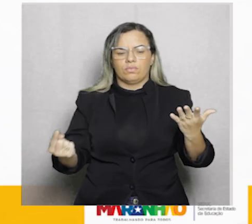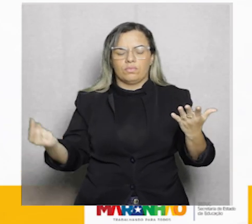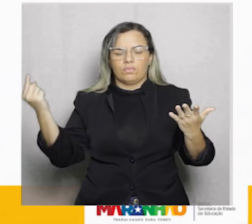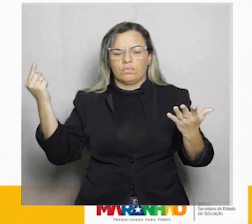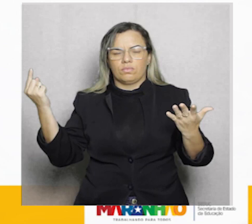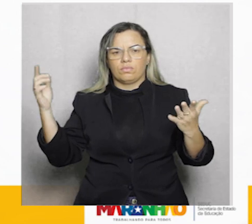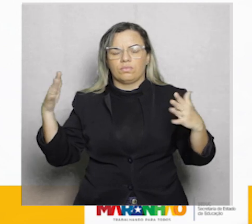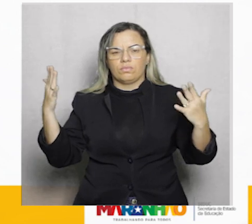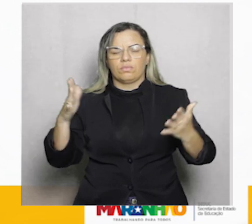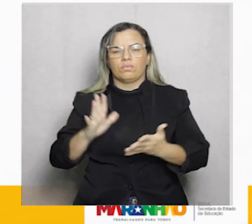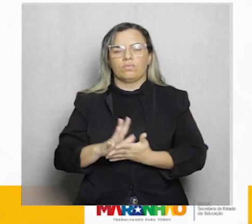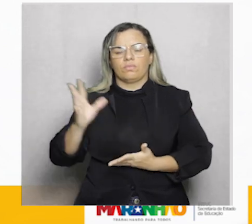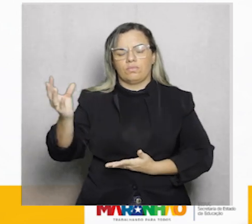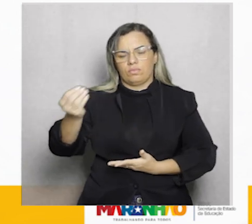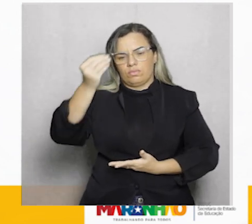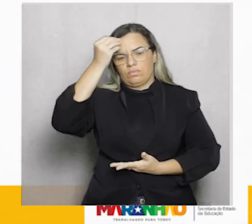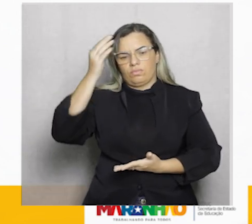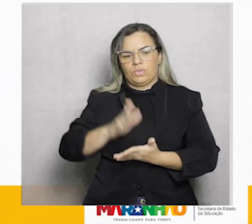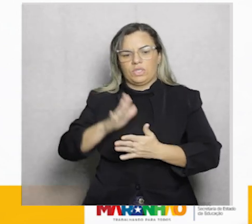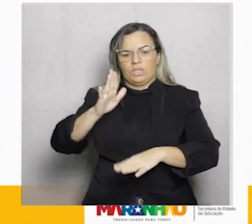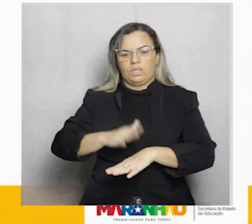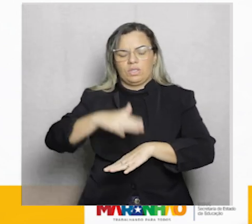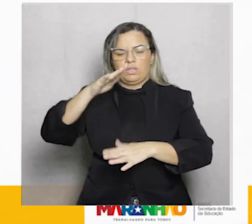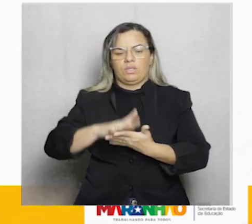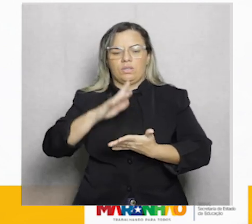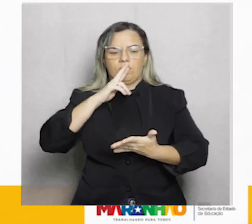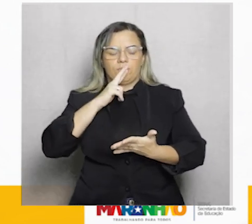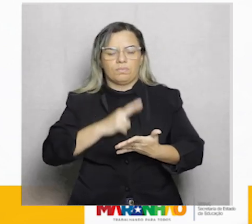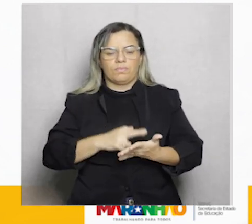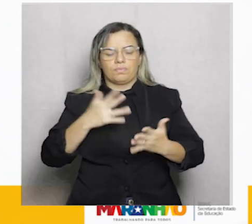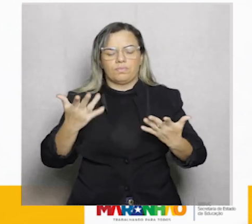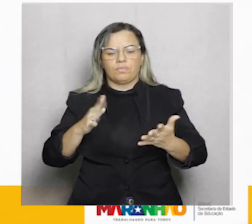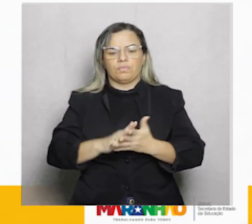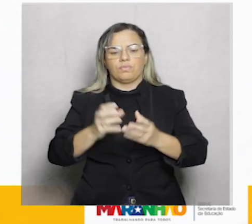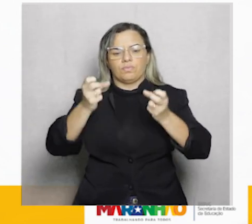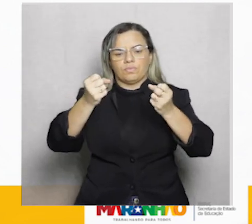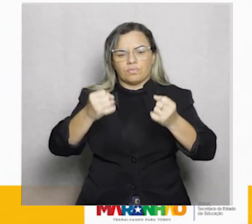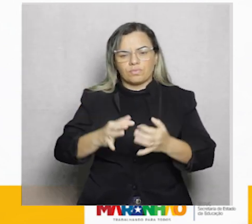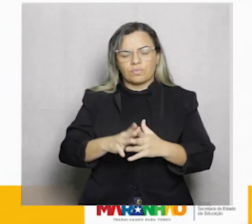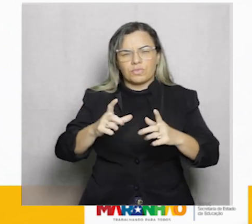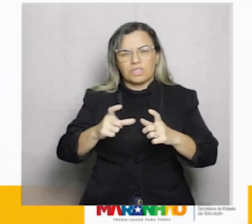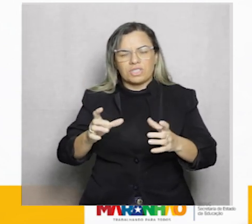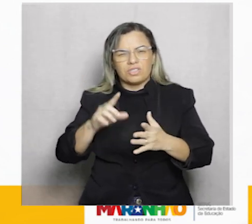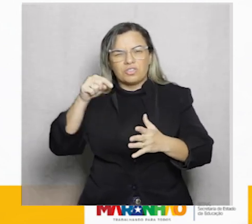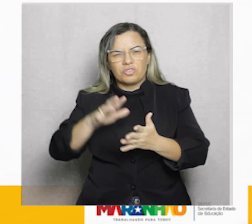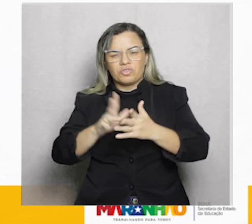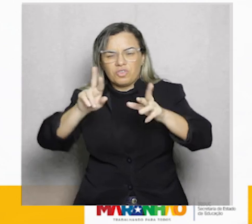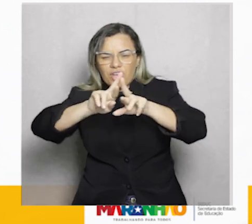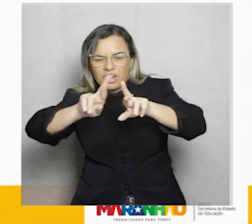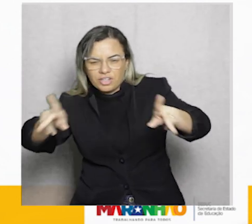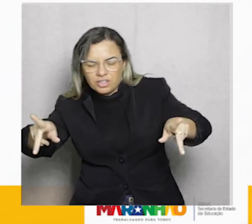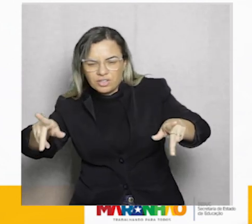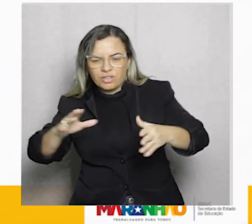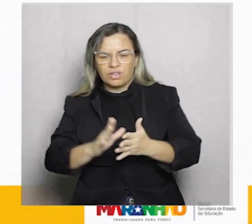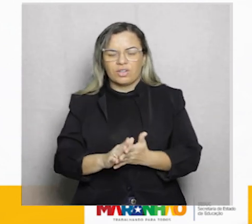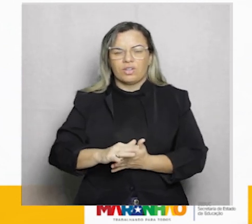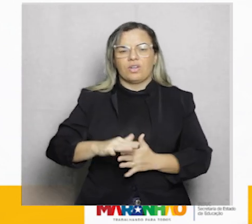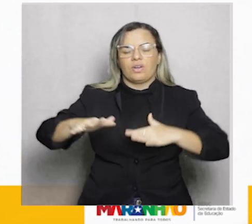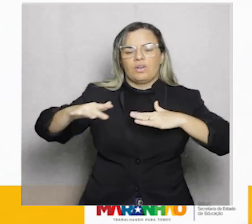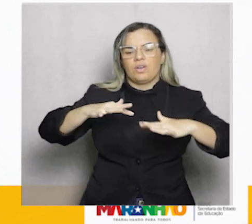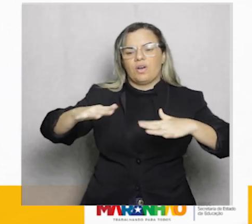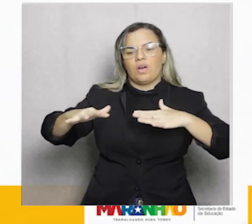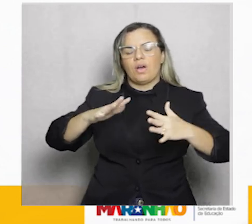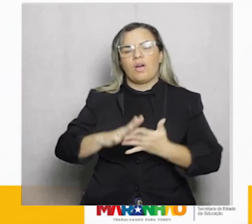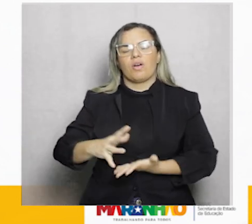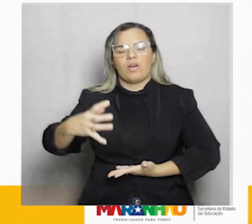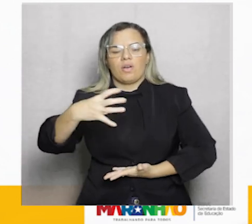justificativa para reforçar ainda mais a nossa resposta. Olha só, o grande diferencial desse movimento da